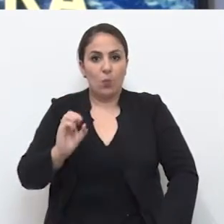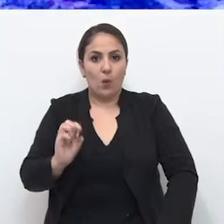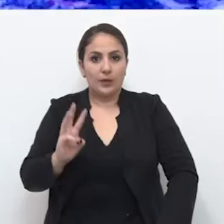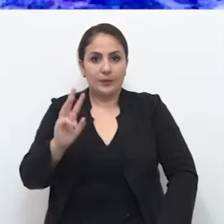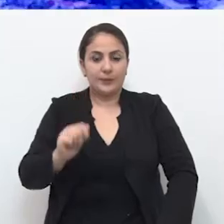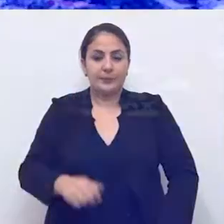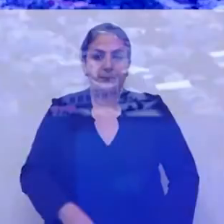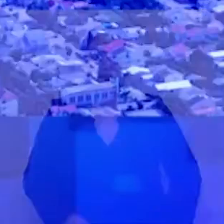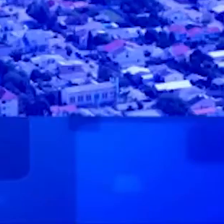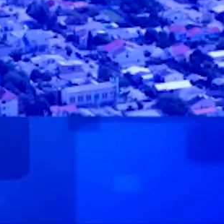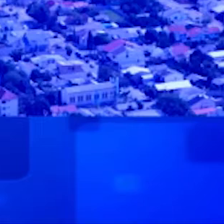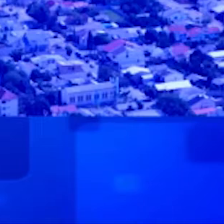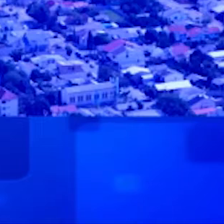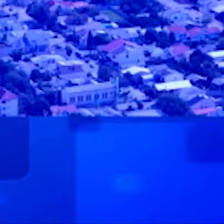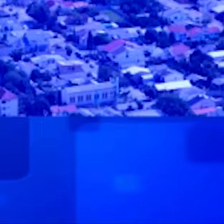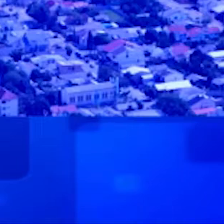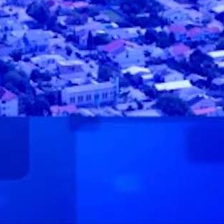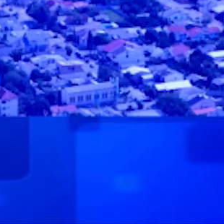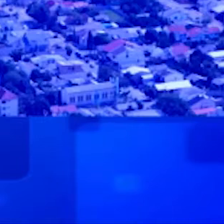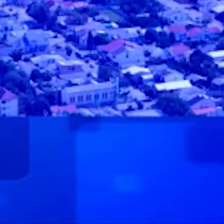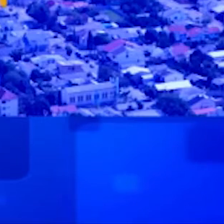Manitowoc.